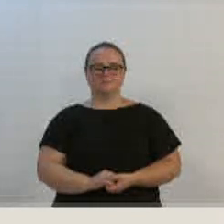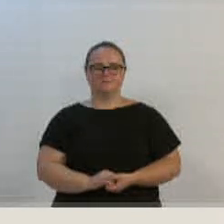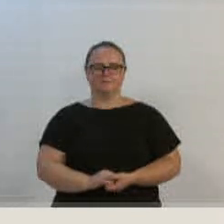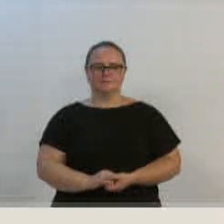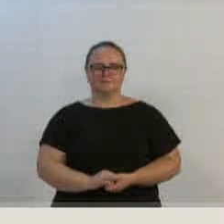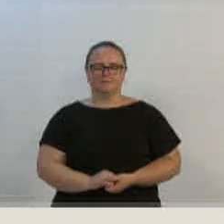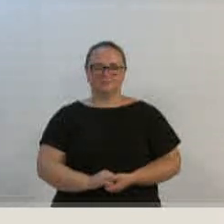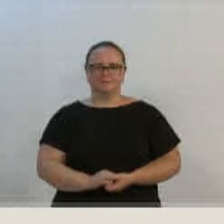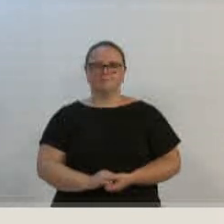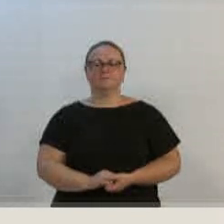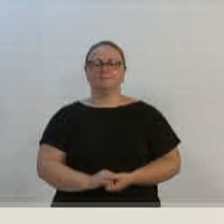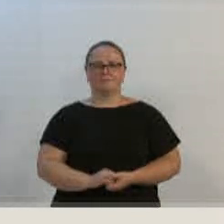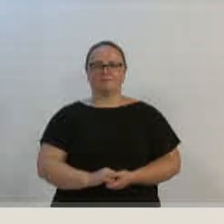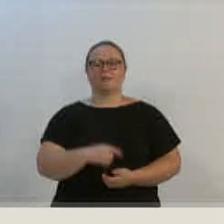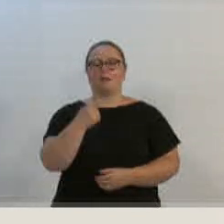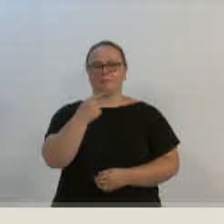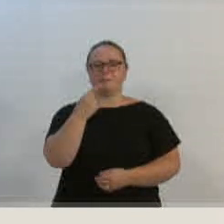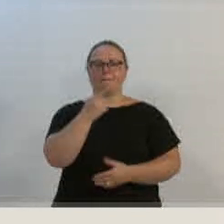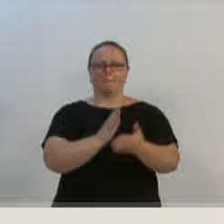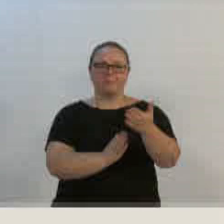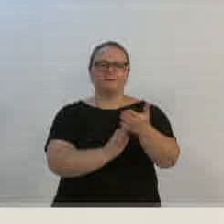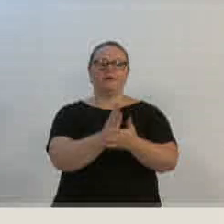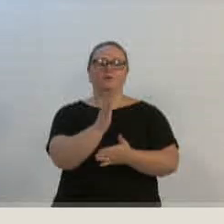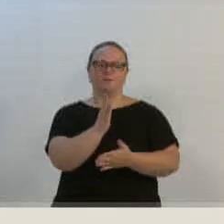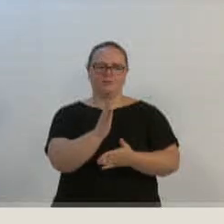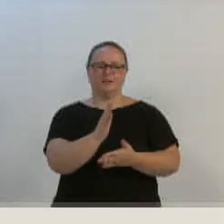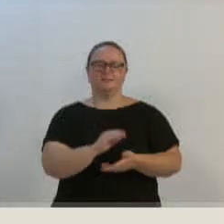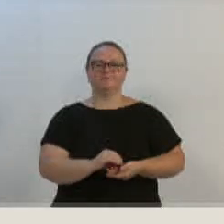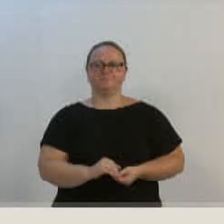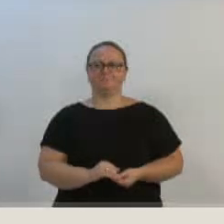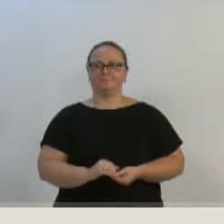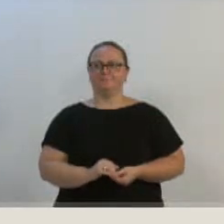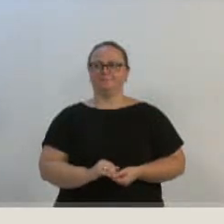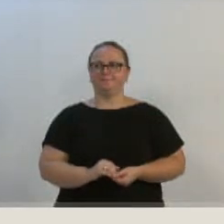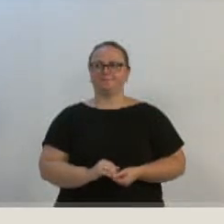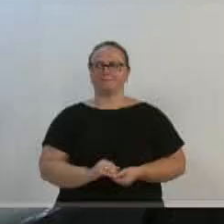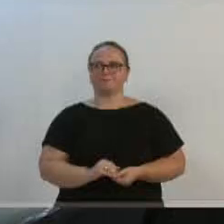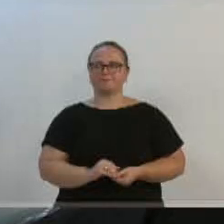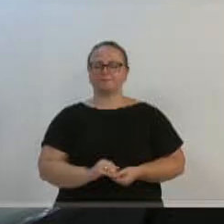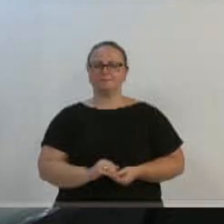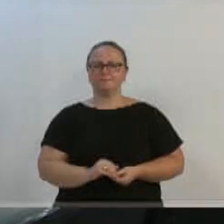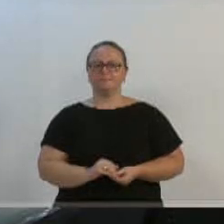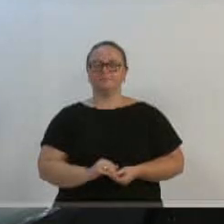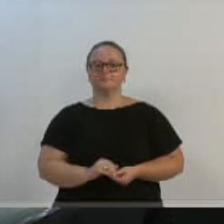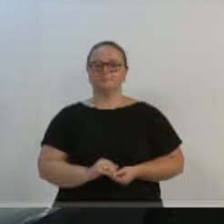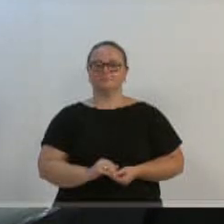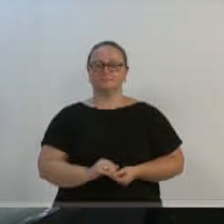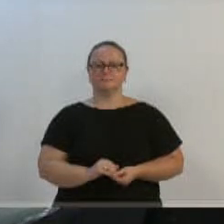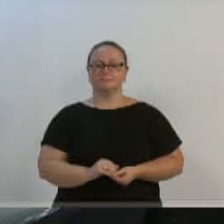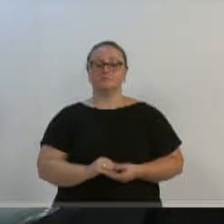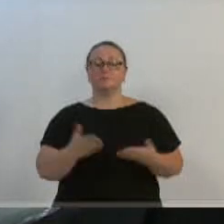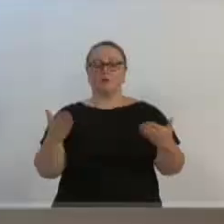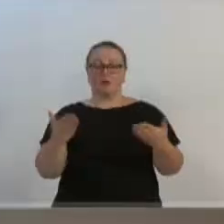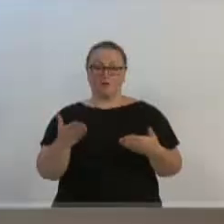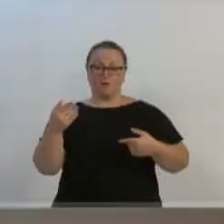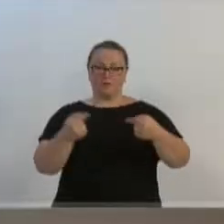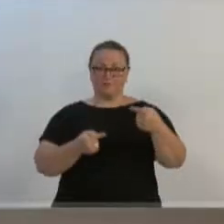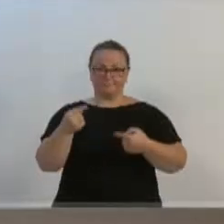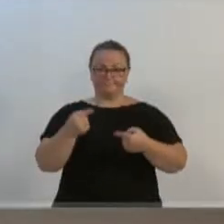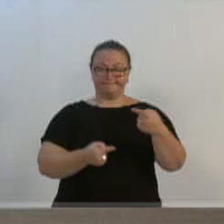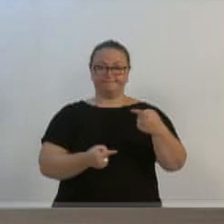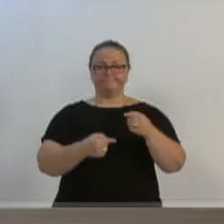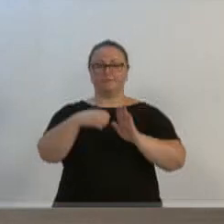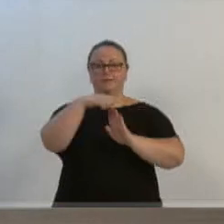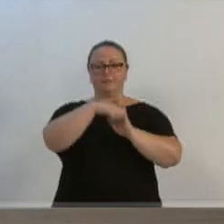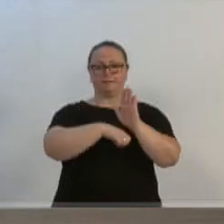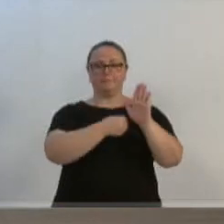A primeira emenda, então, foi aprovada, na verdade, inclusa aqui em relação ao projeto. Vamos discutir agora a segunda emenda.